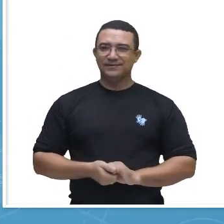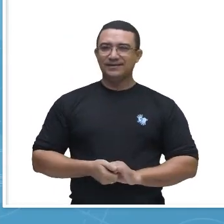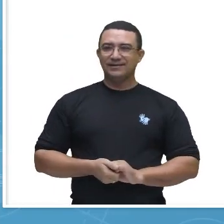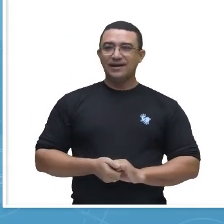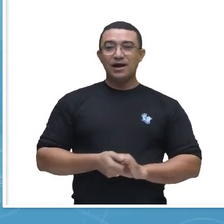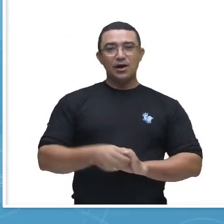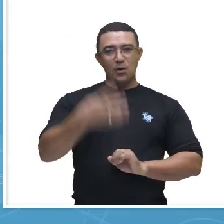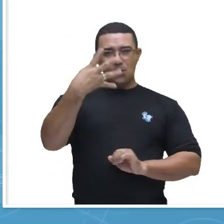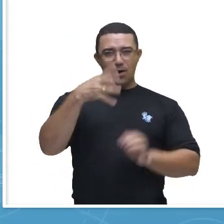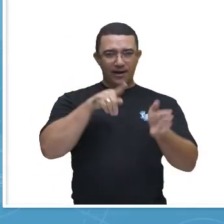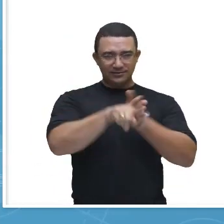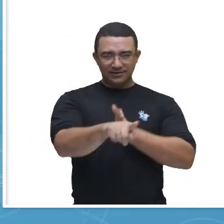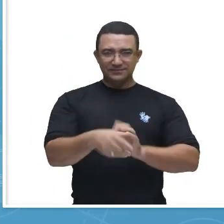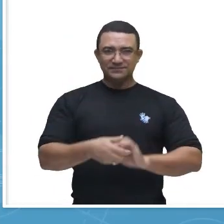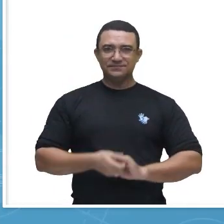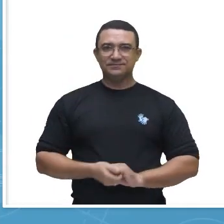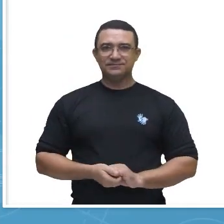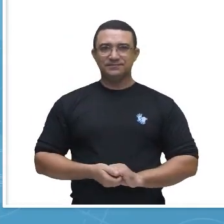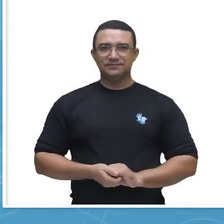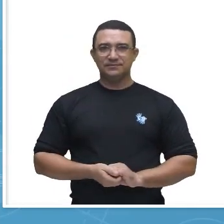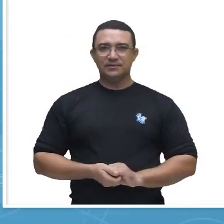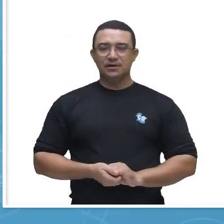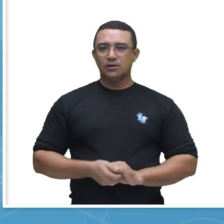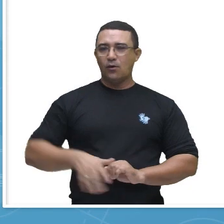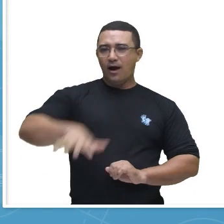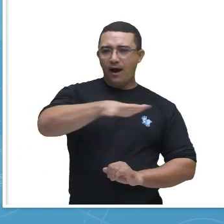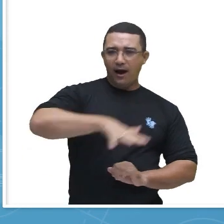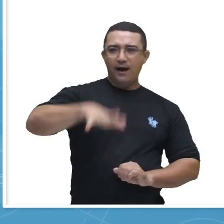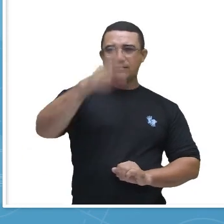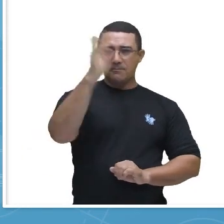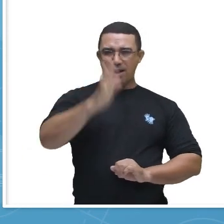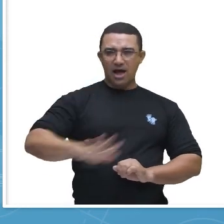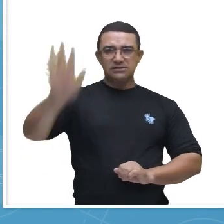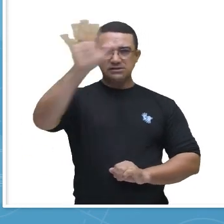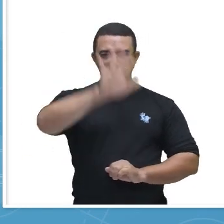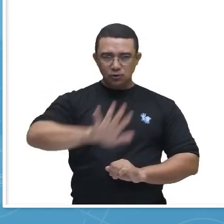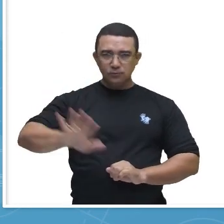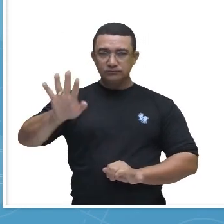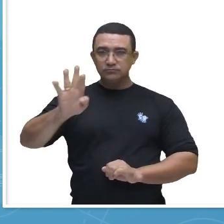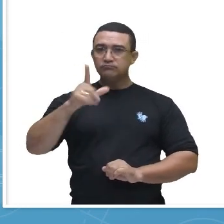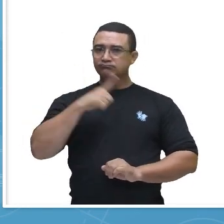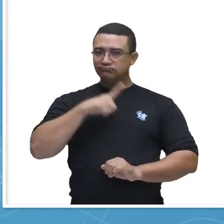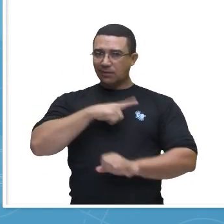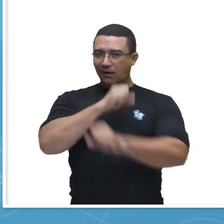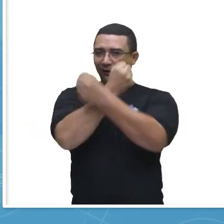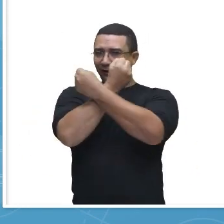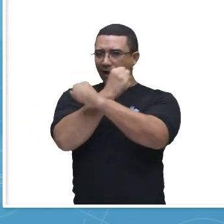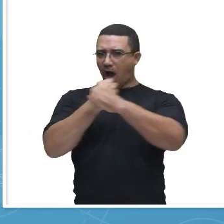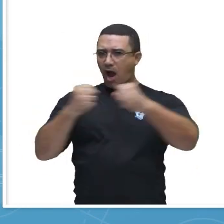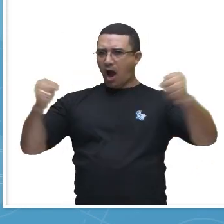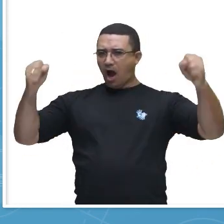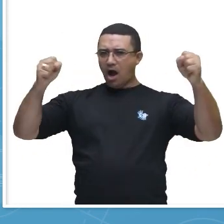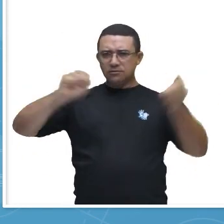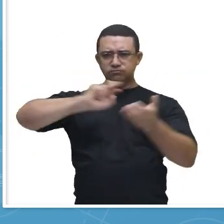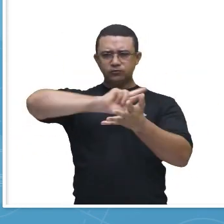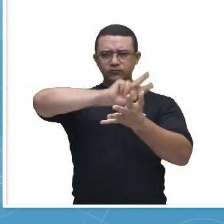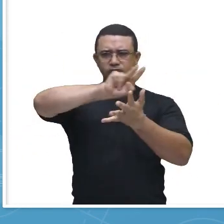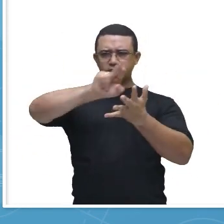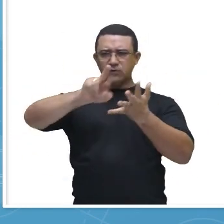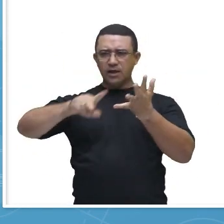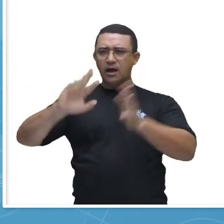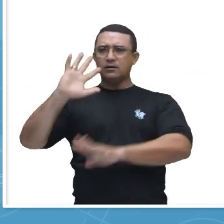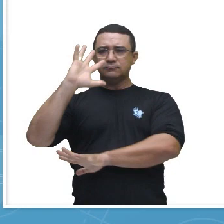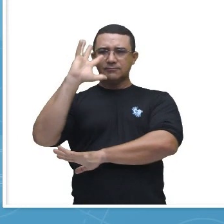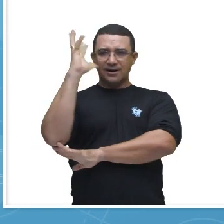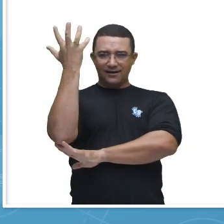questão. Quarta questão. O território brasileiro, tá, possui uma variedade climática,